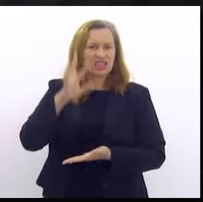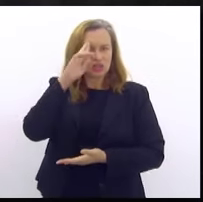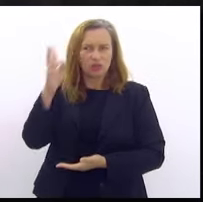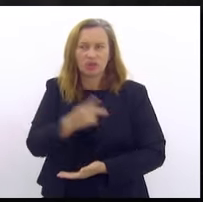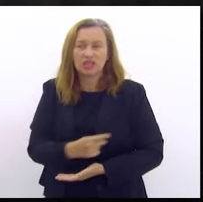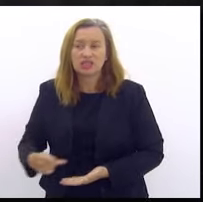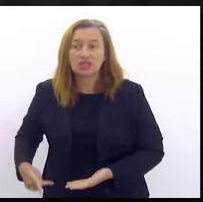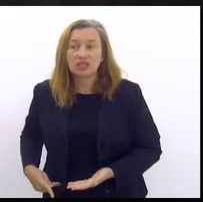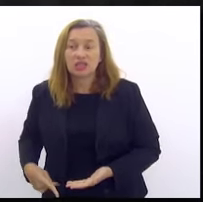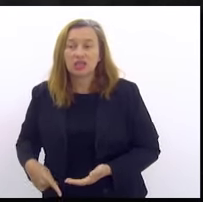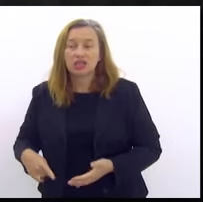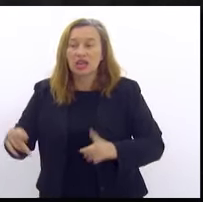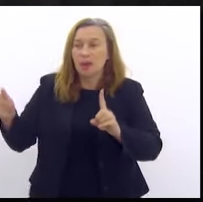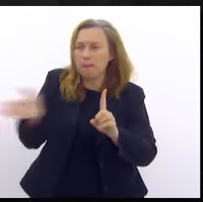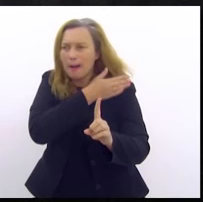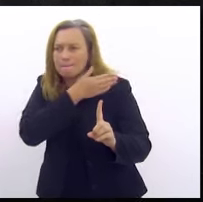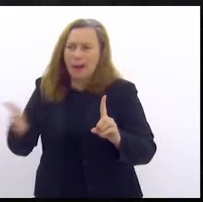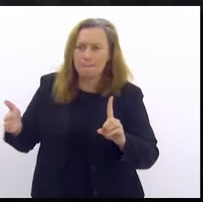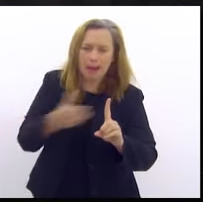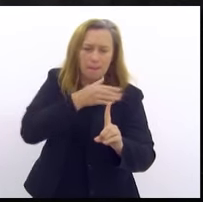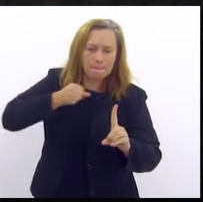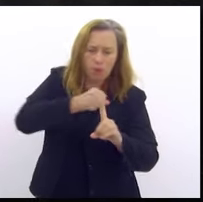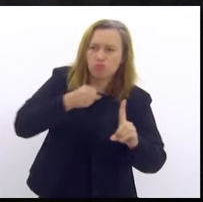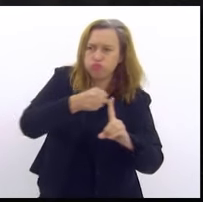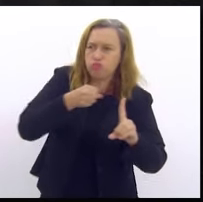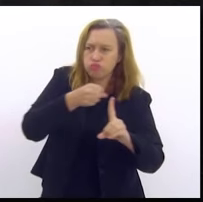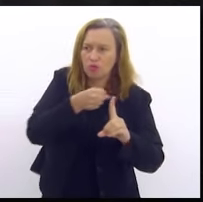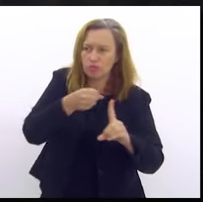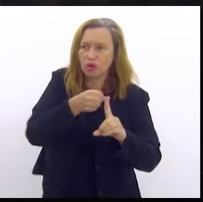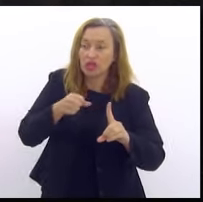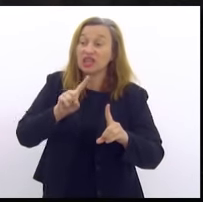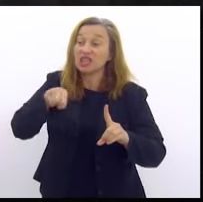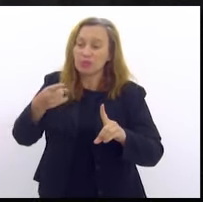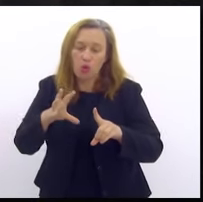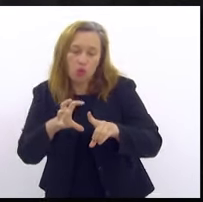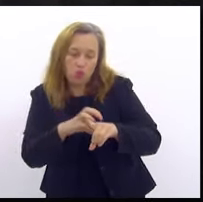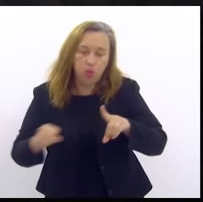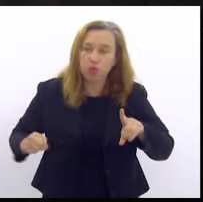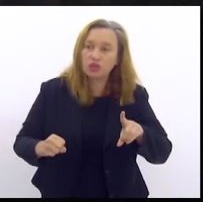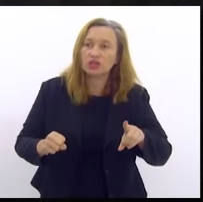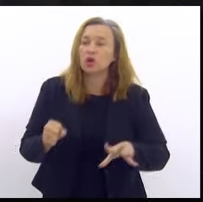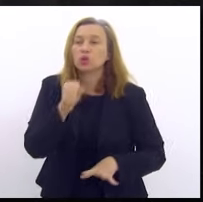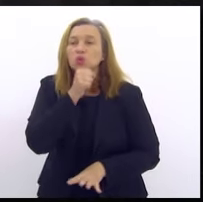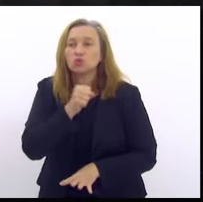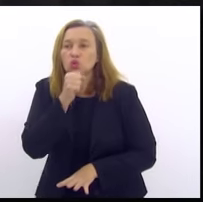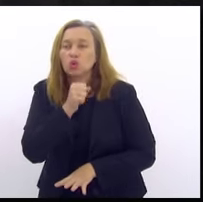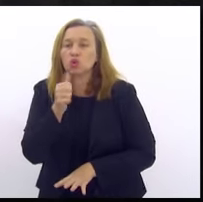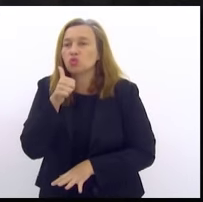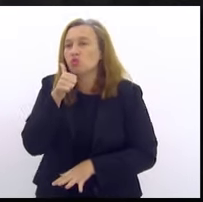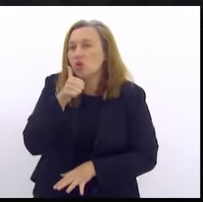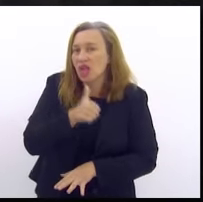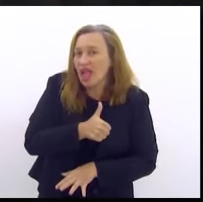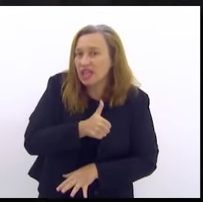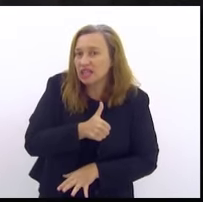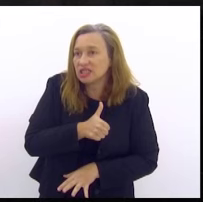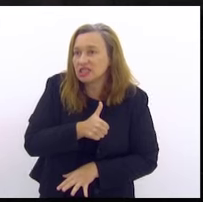presidente, eles espancam as pessoas. E normalmente são idosos, são mulheres, são às vezes um